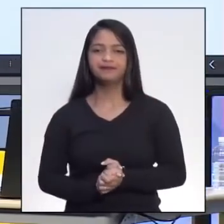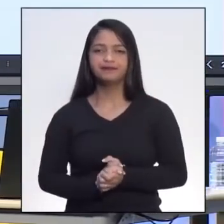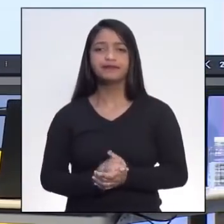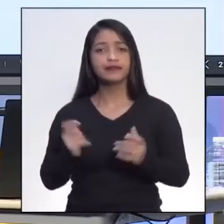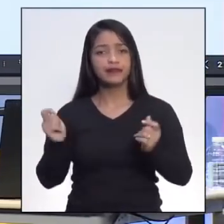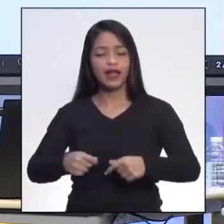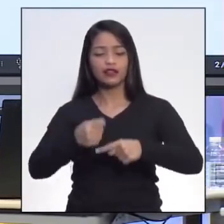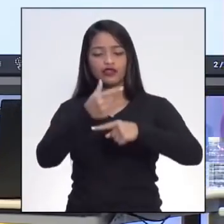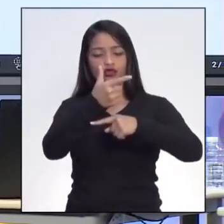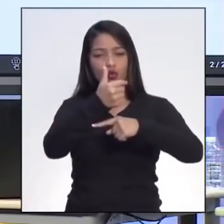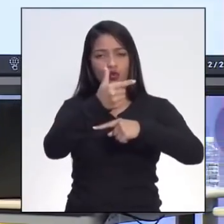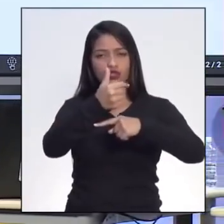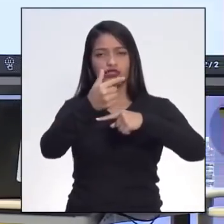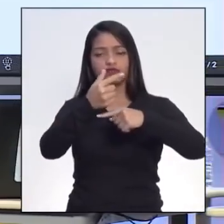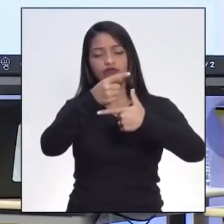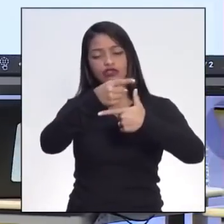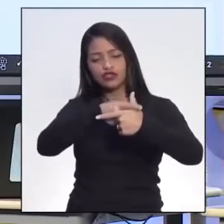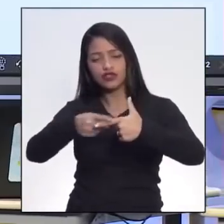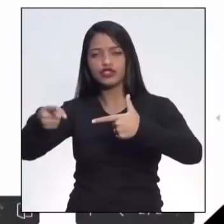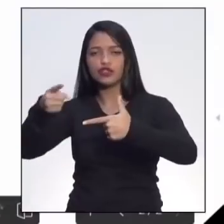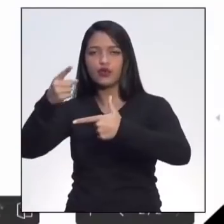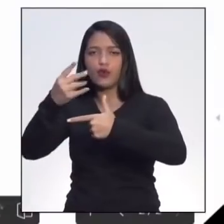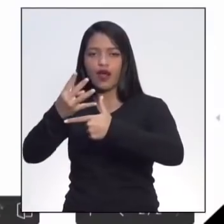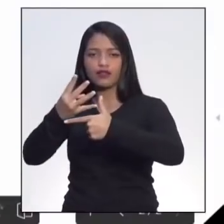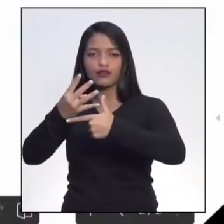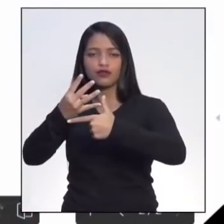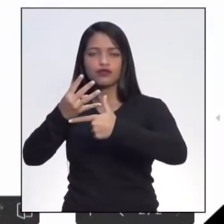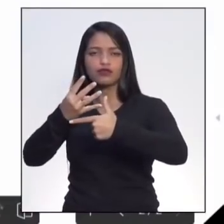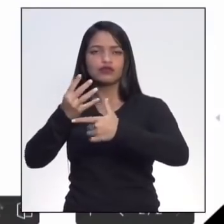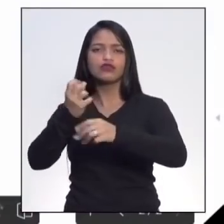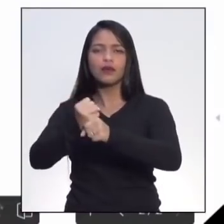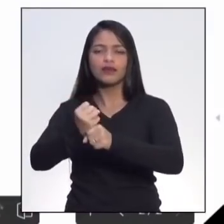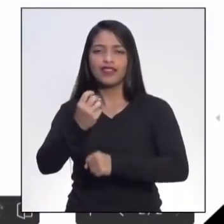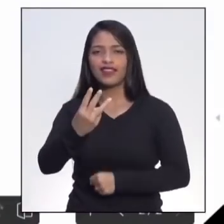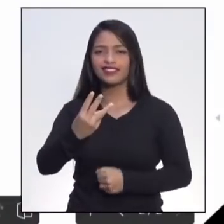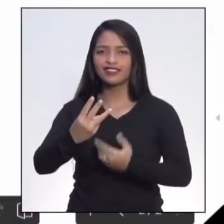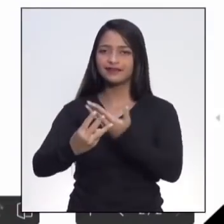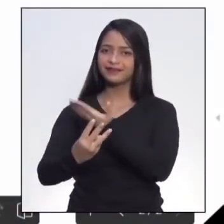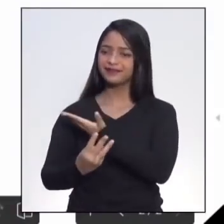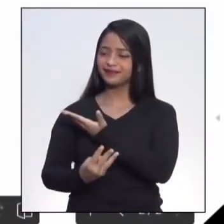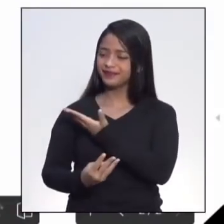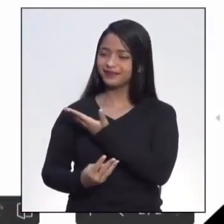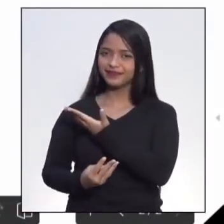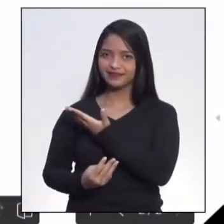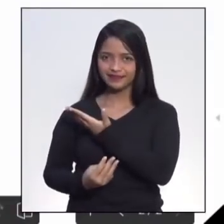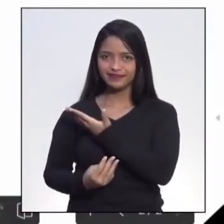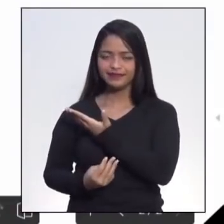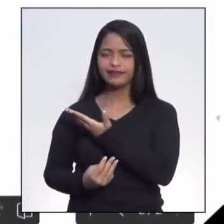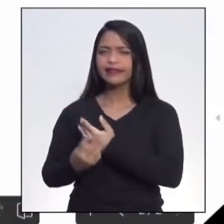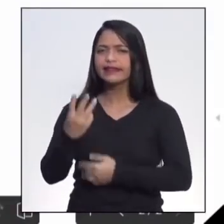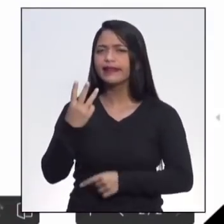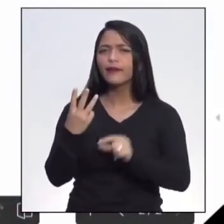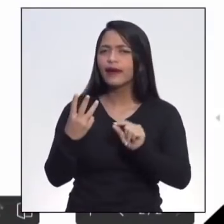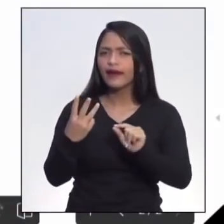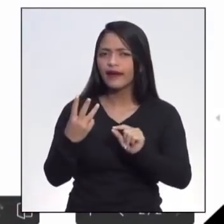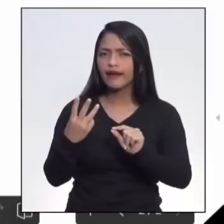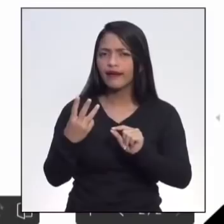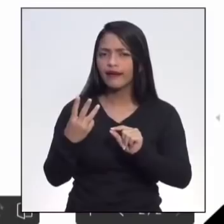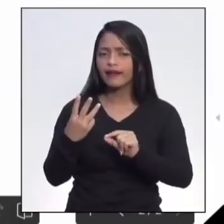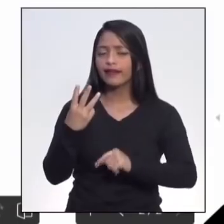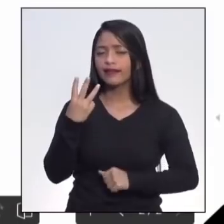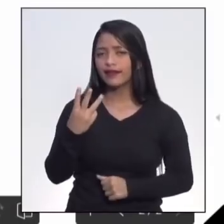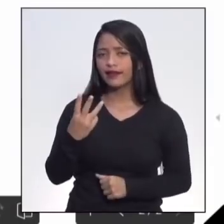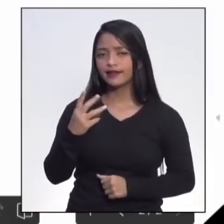4 e eu vou chegar em 3. 3 o quê?